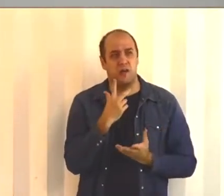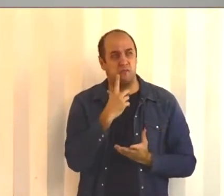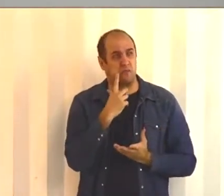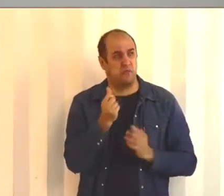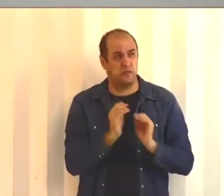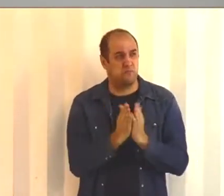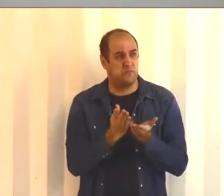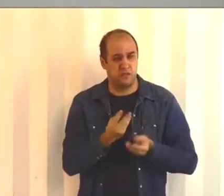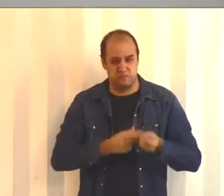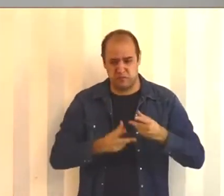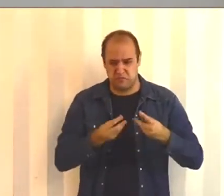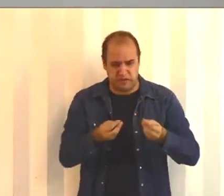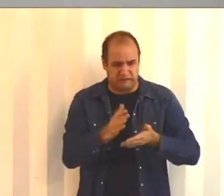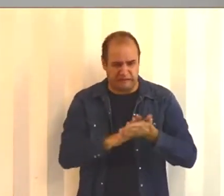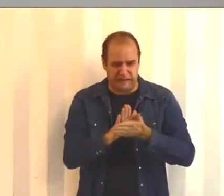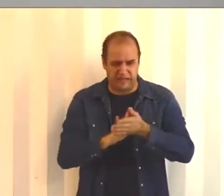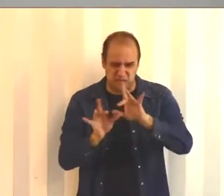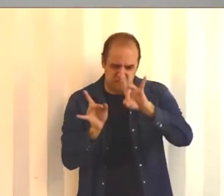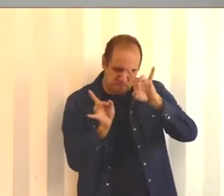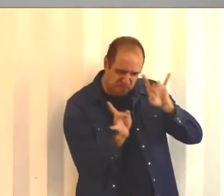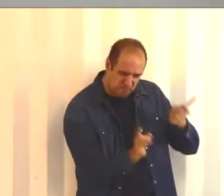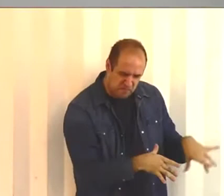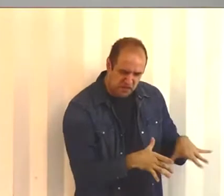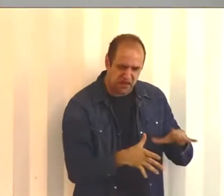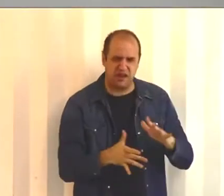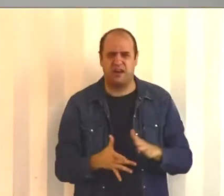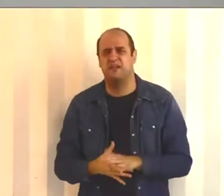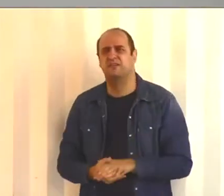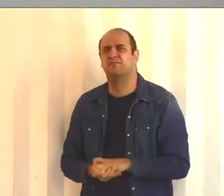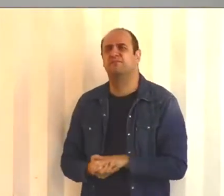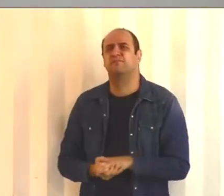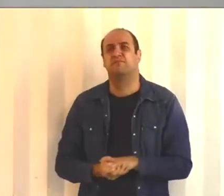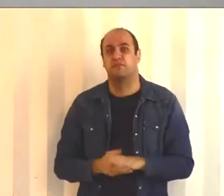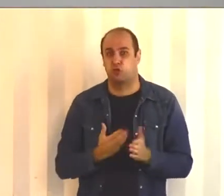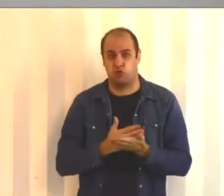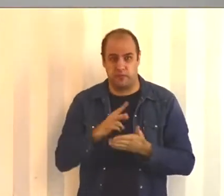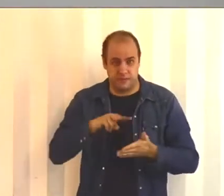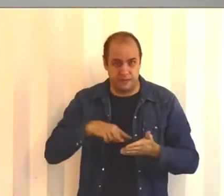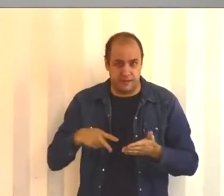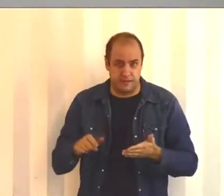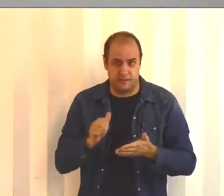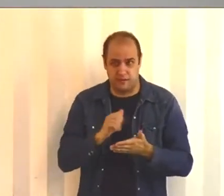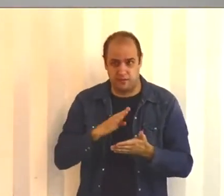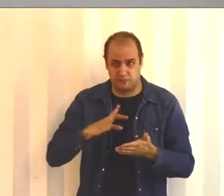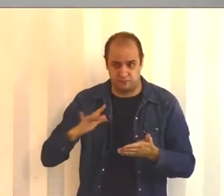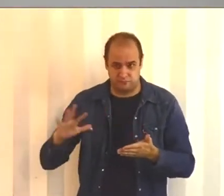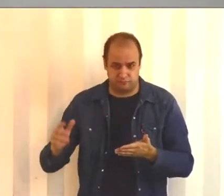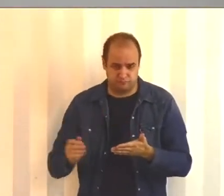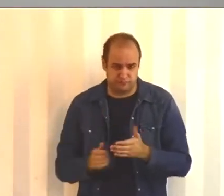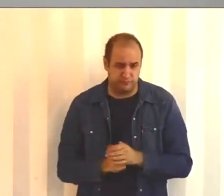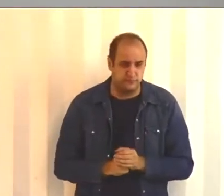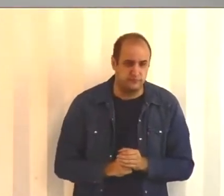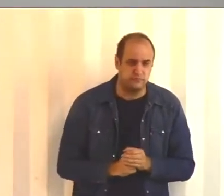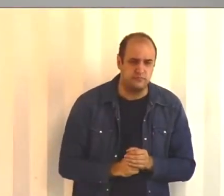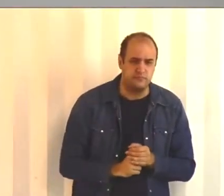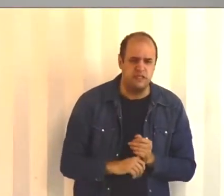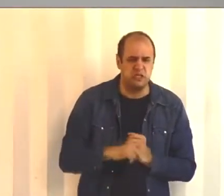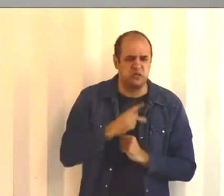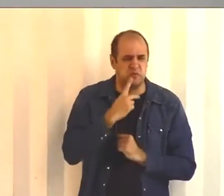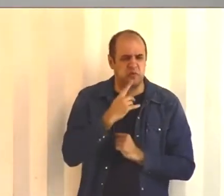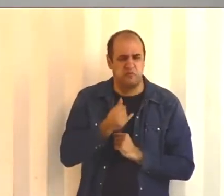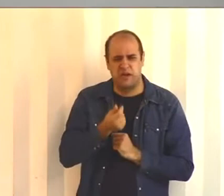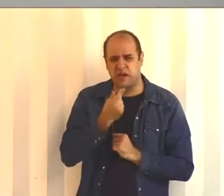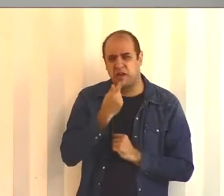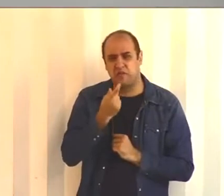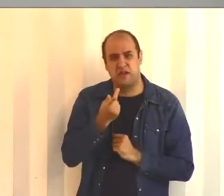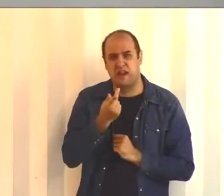deram Bíblia para as crianças lerem assim que elas começaram a serem alfabetizadas, se os pais dizem que